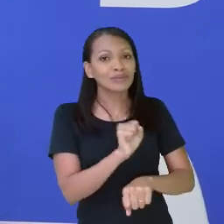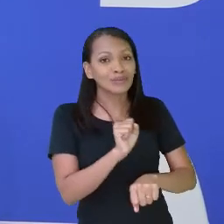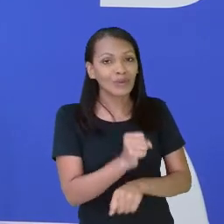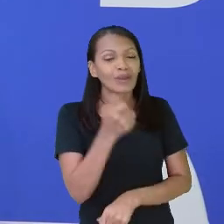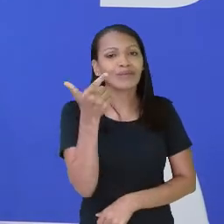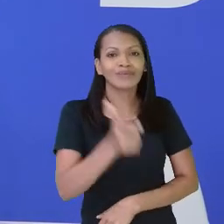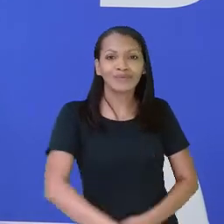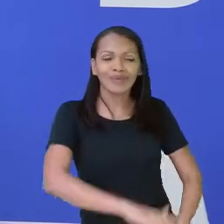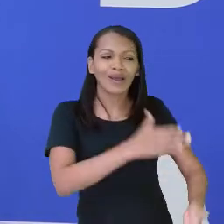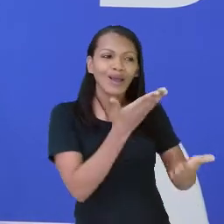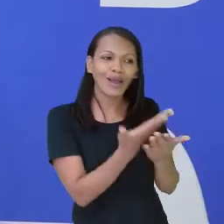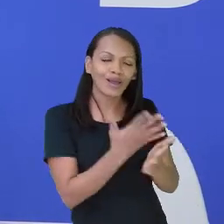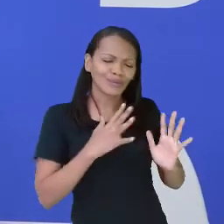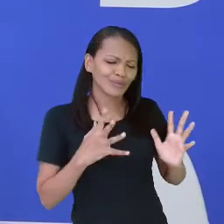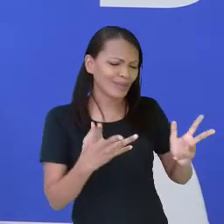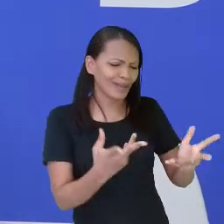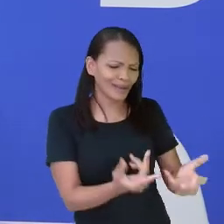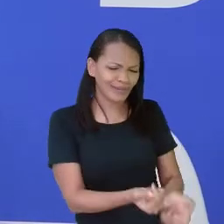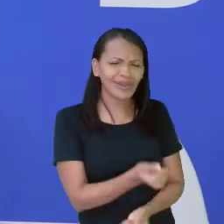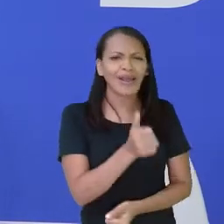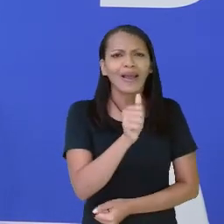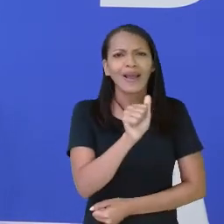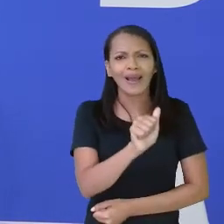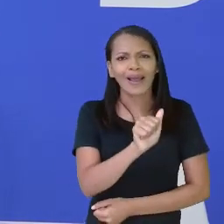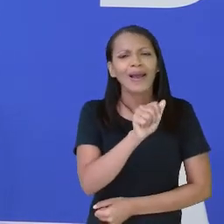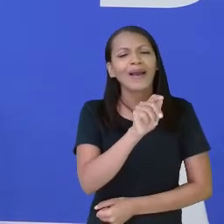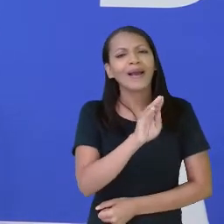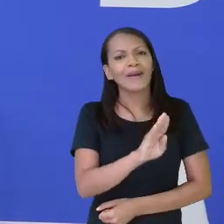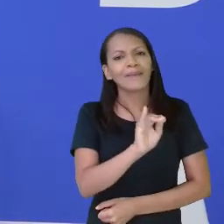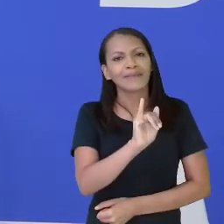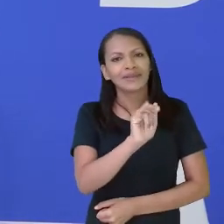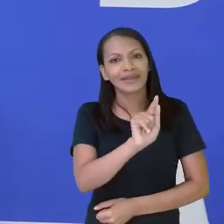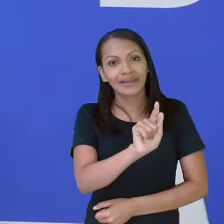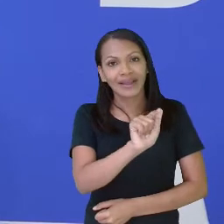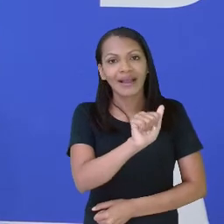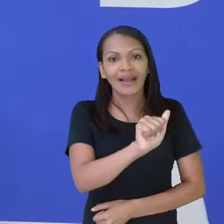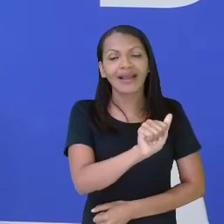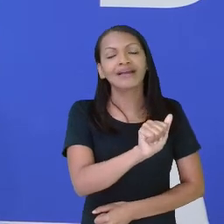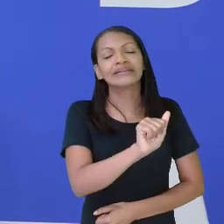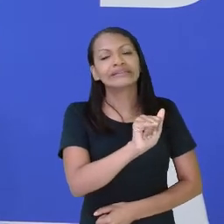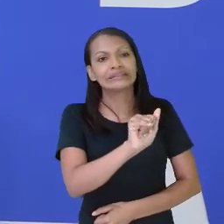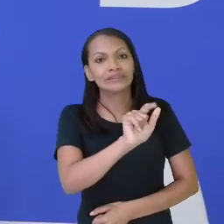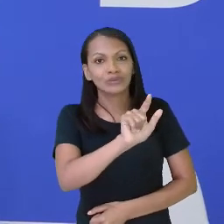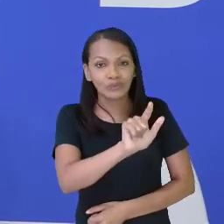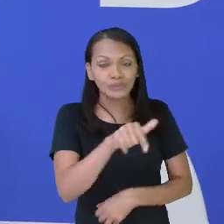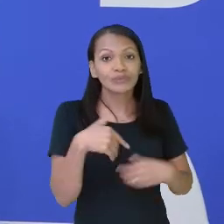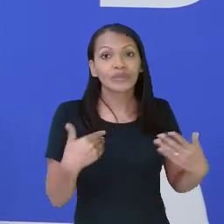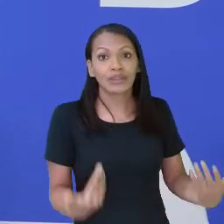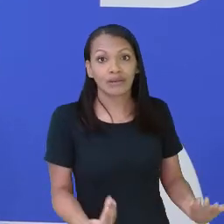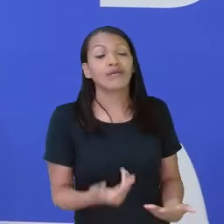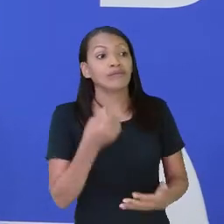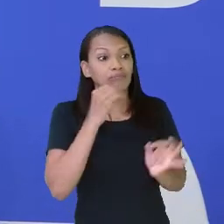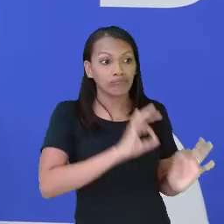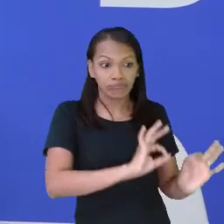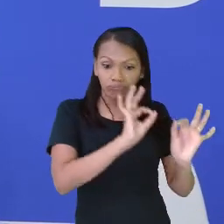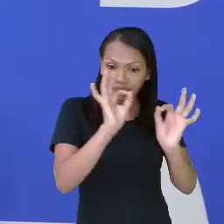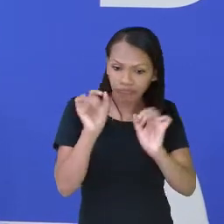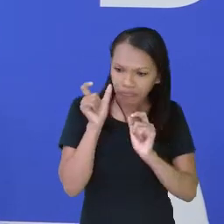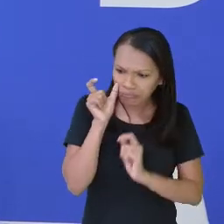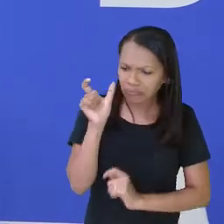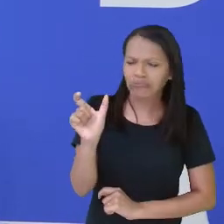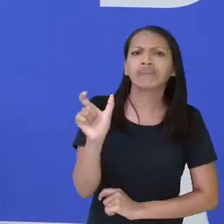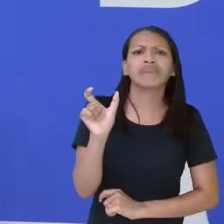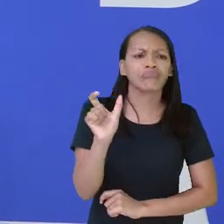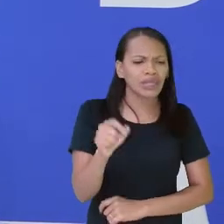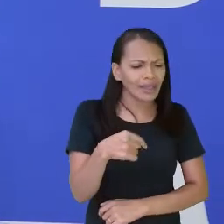aula maravilhosa da professora Abigail, né? Pelo que vejo, será interessante como a anterior, né? Eu fiquei